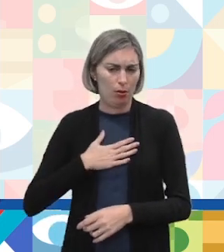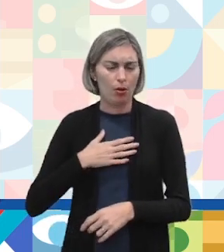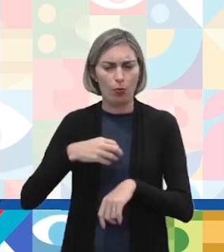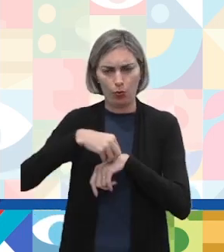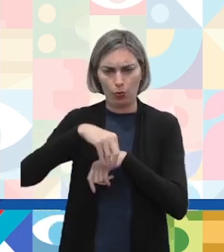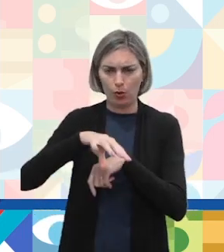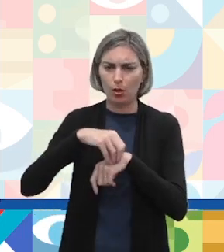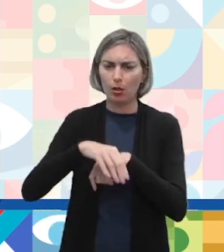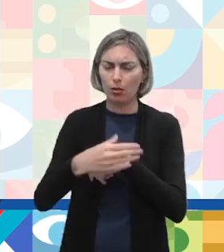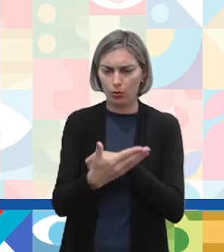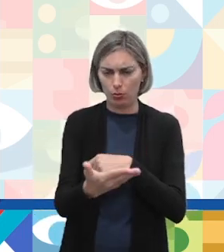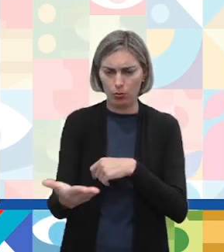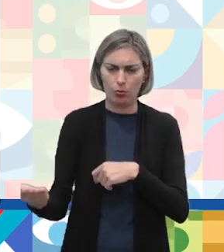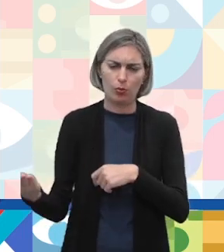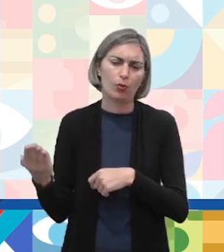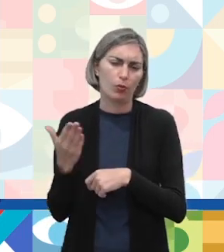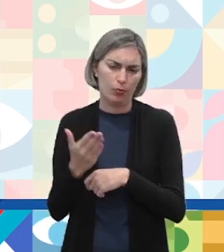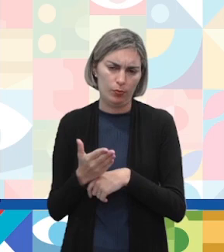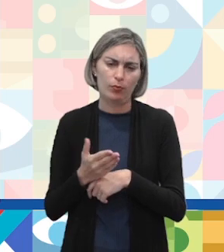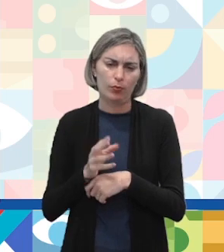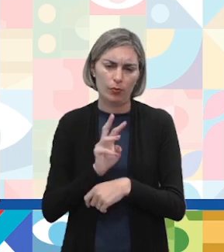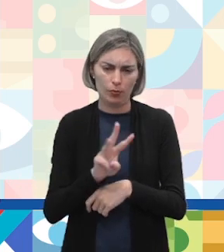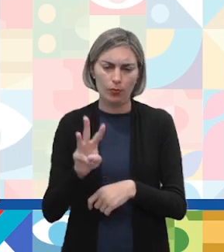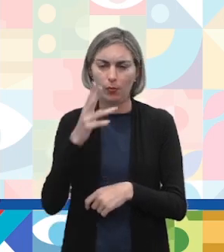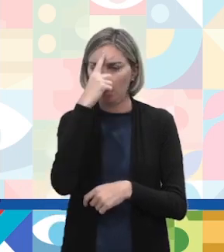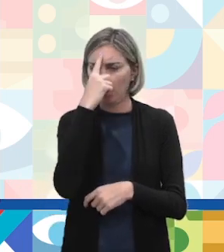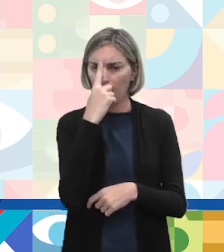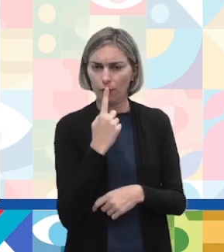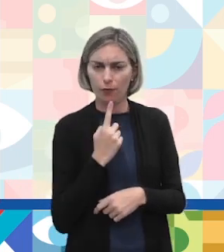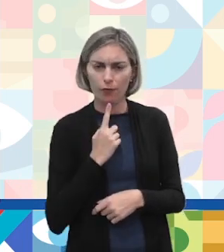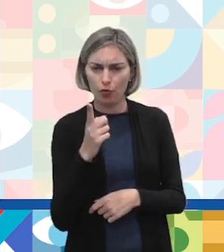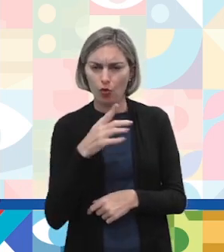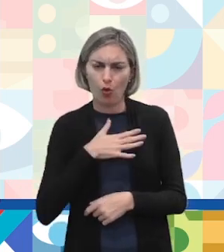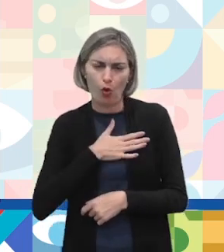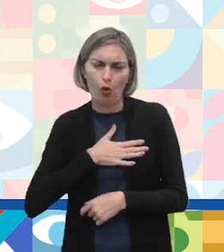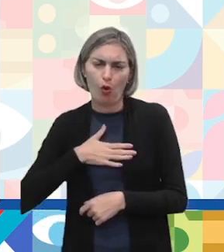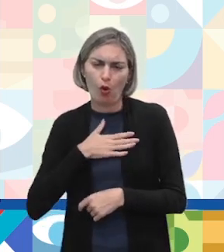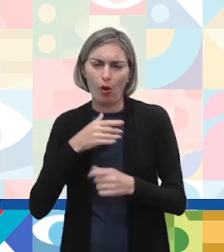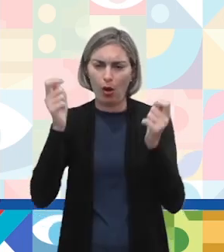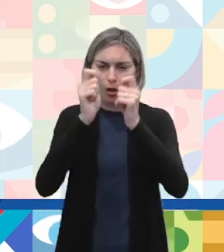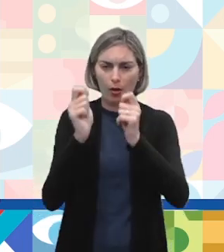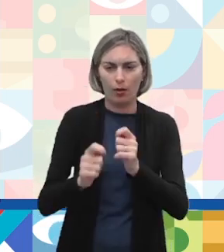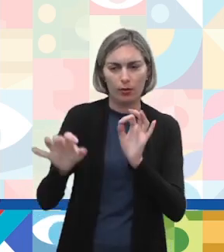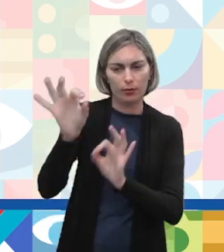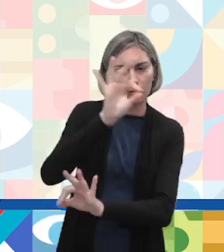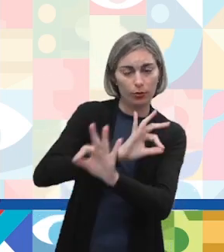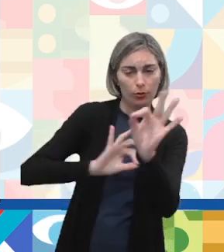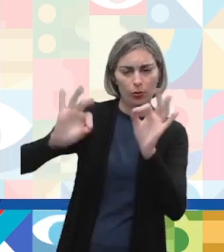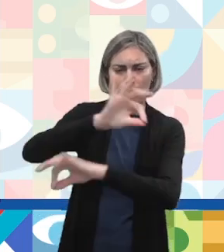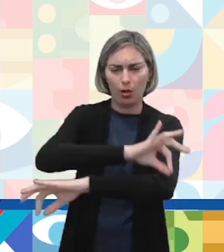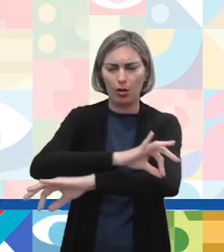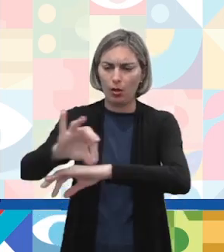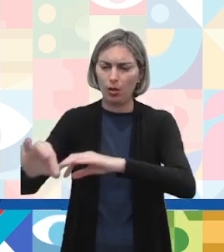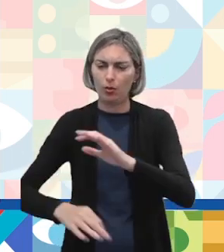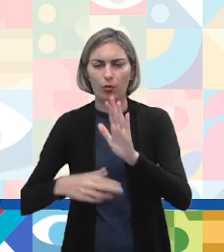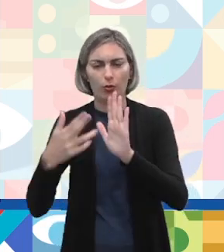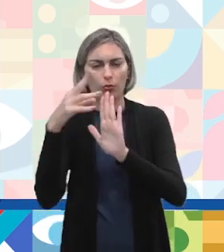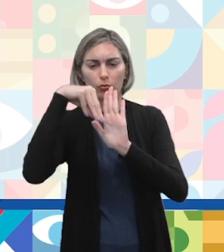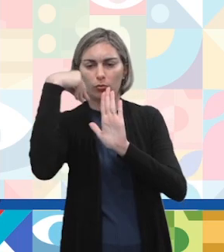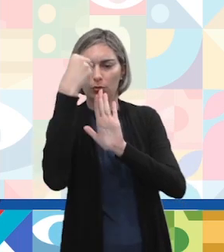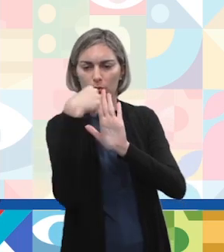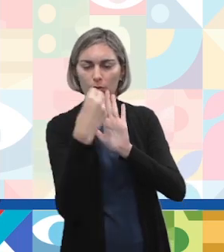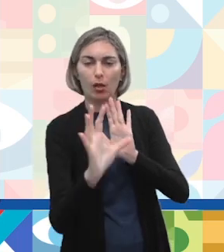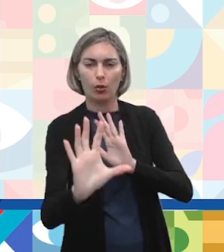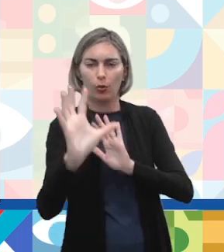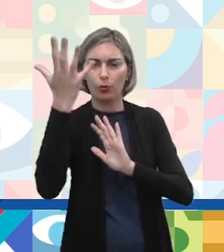indicar um perfil para quem é amante das artes plásticas, amante das arquiteturas, do design, que acontece